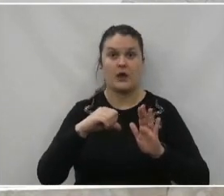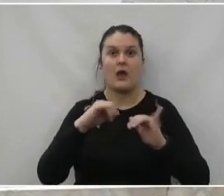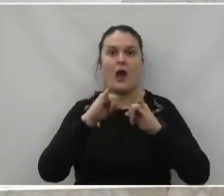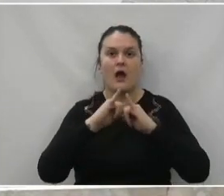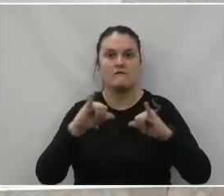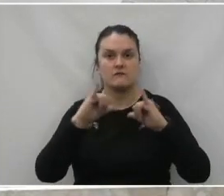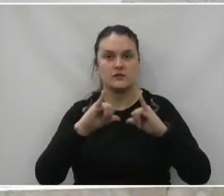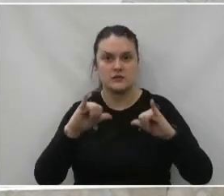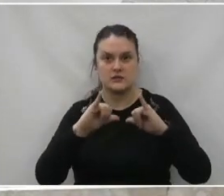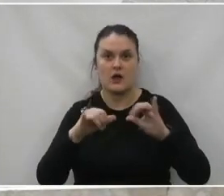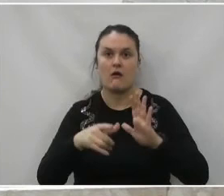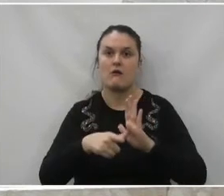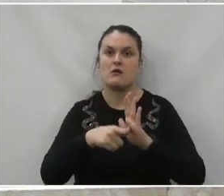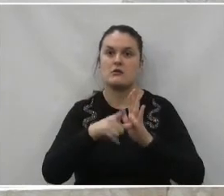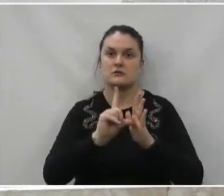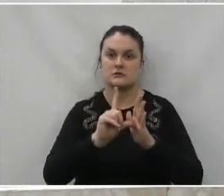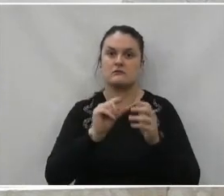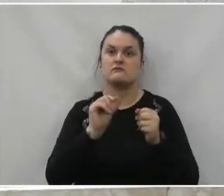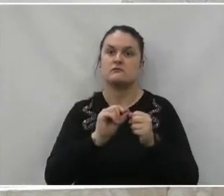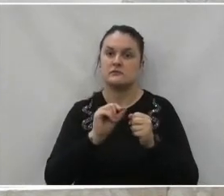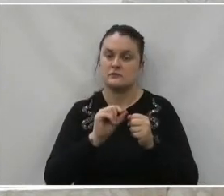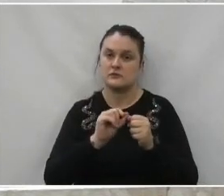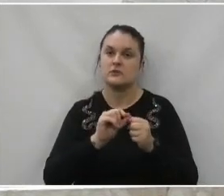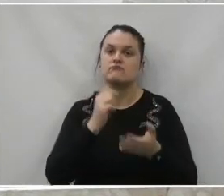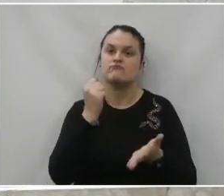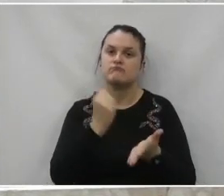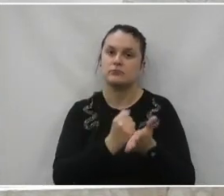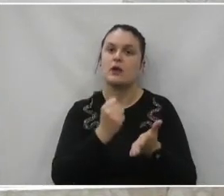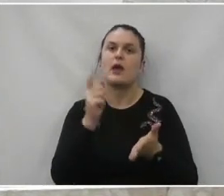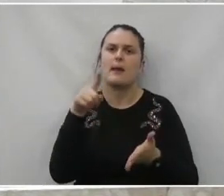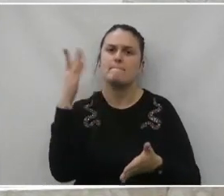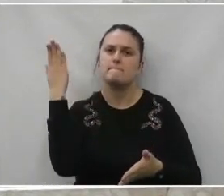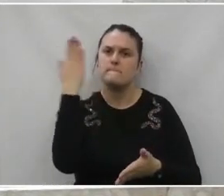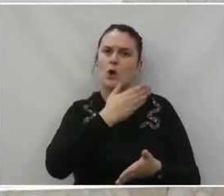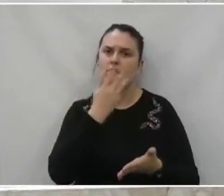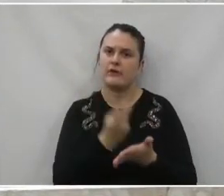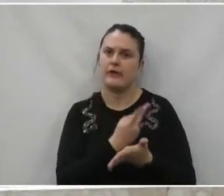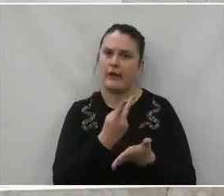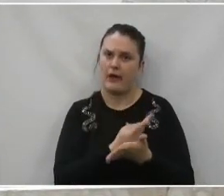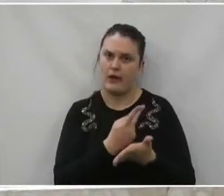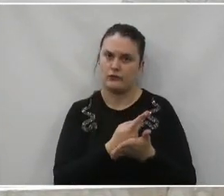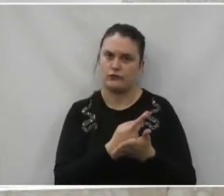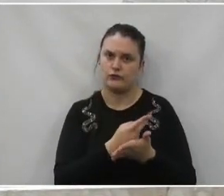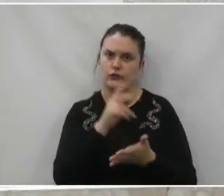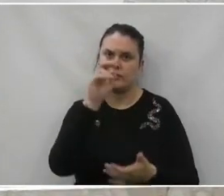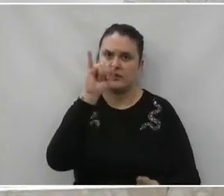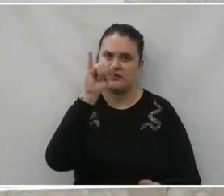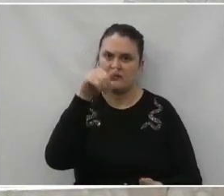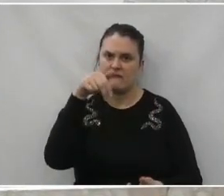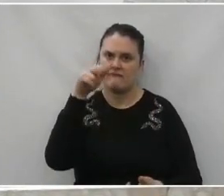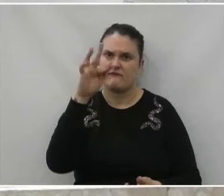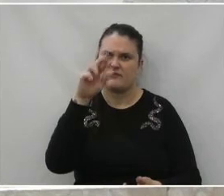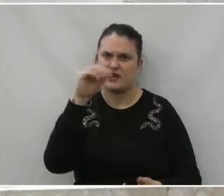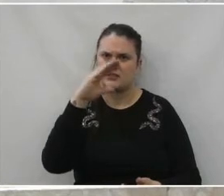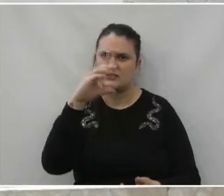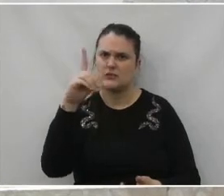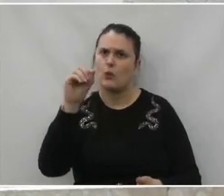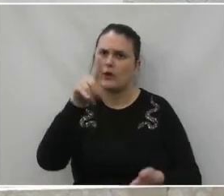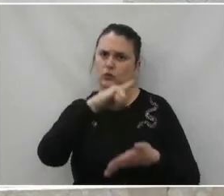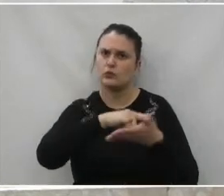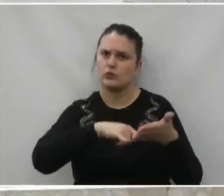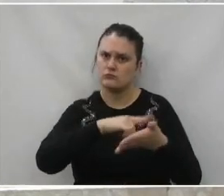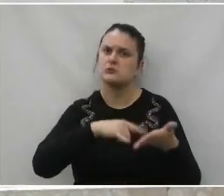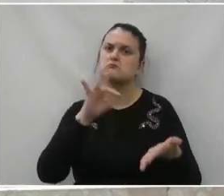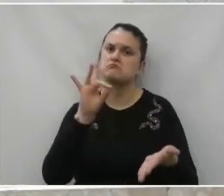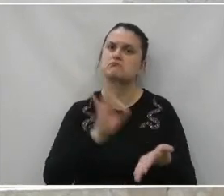notificação preliminar constitui meio de prova de infração e também servirá como documento hábil e válido a notificação